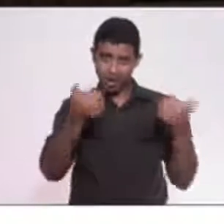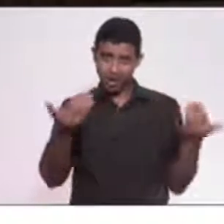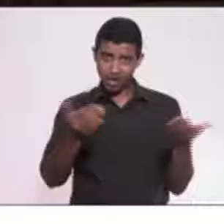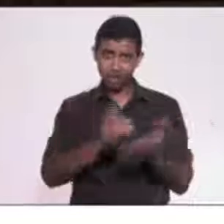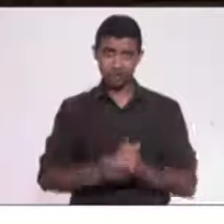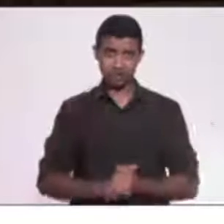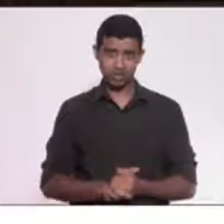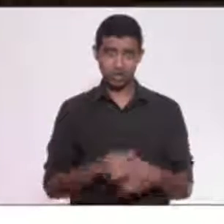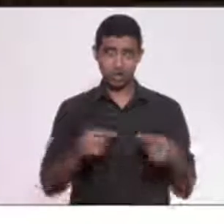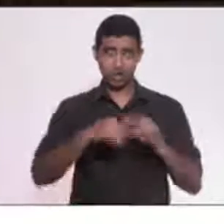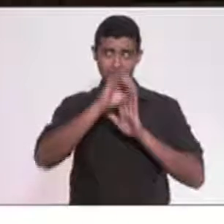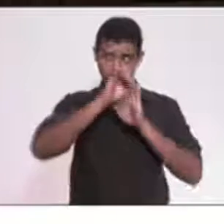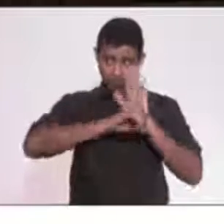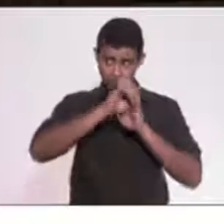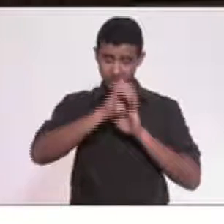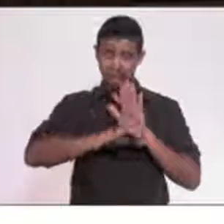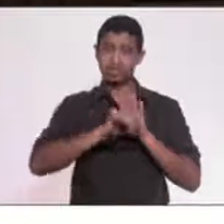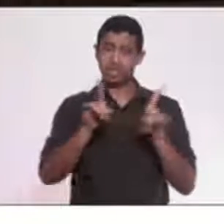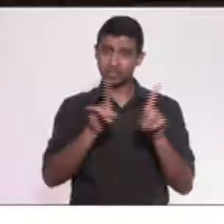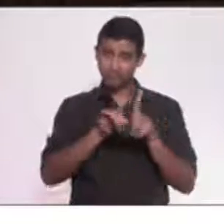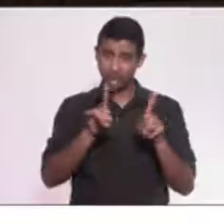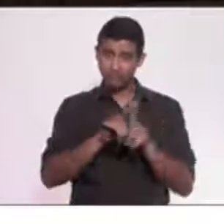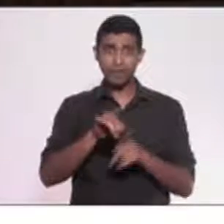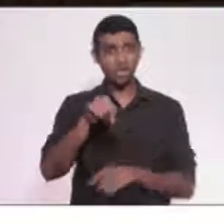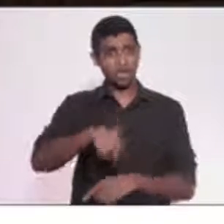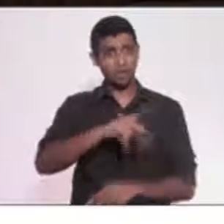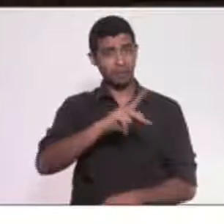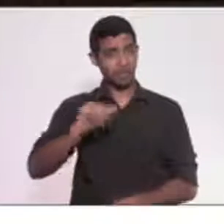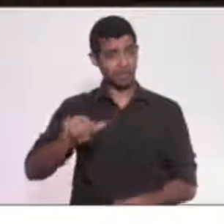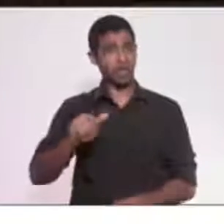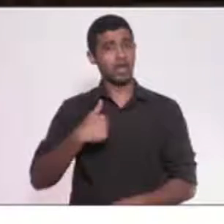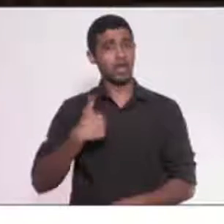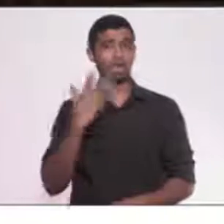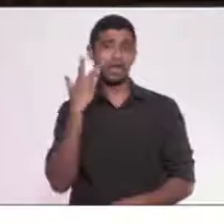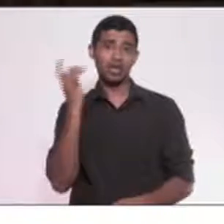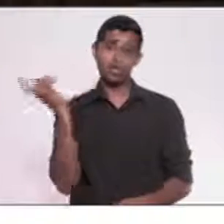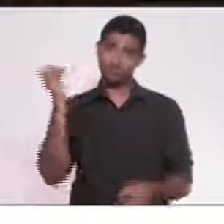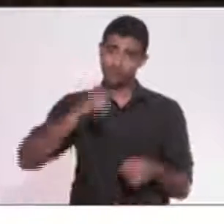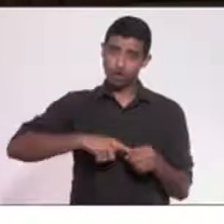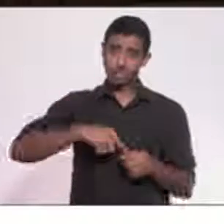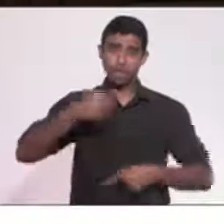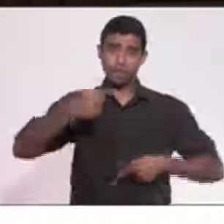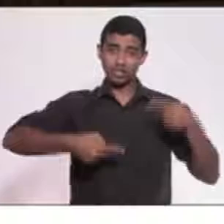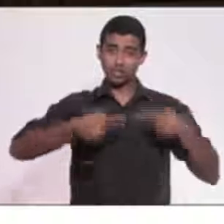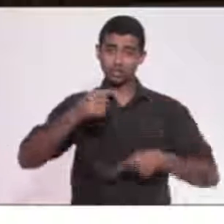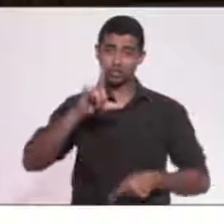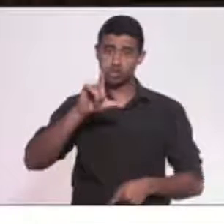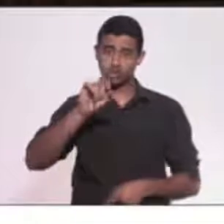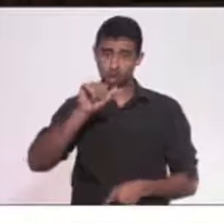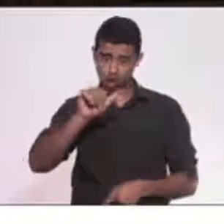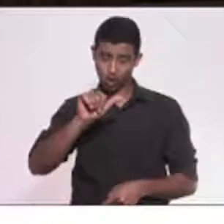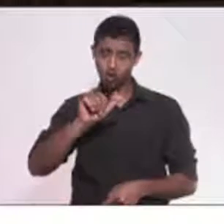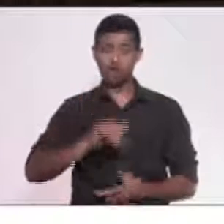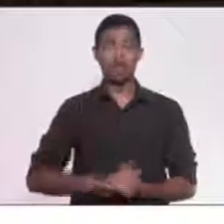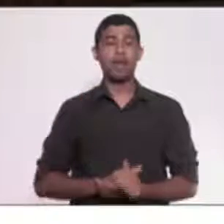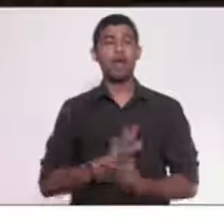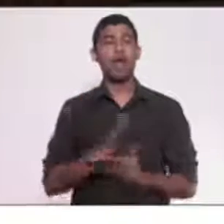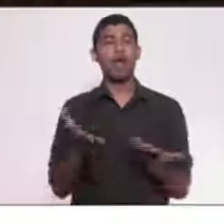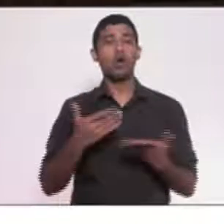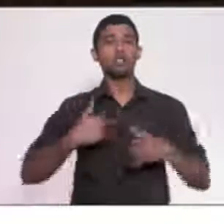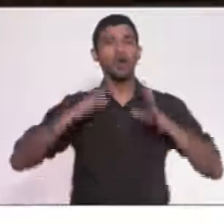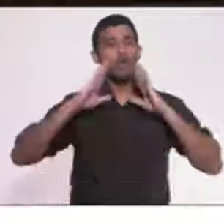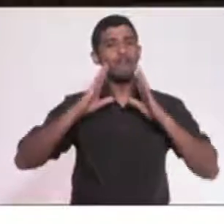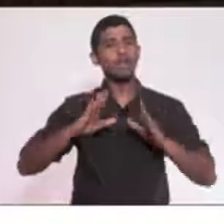discussão do orçamento e, nesse caso, na discussão do PPA. Amanhã voltarei à tribuna para discutir a LOA, mas hoje quis me fixar naquilo